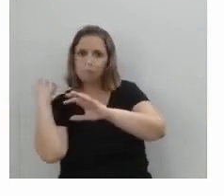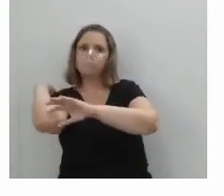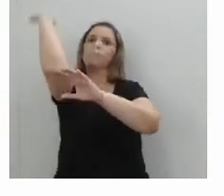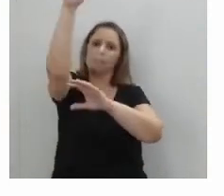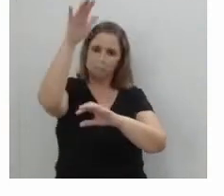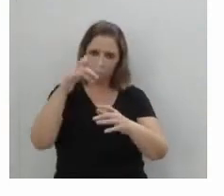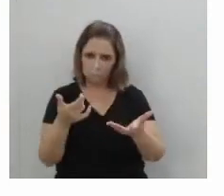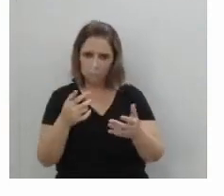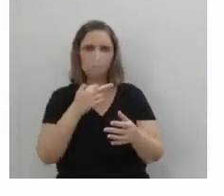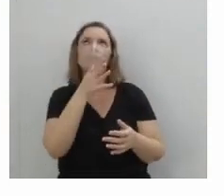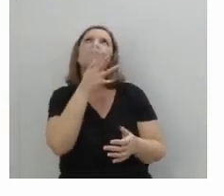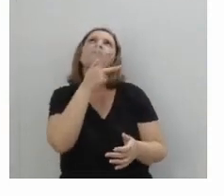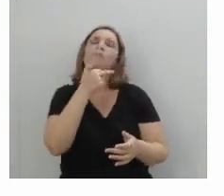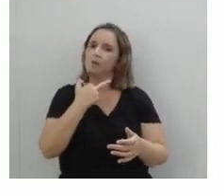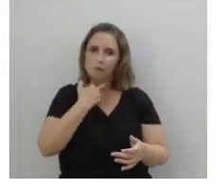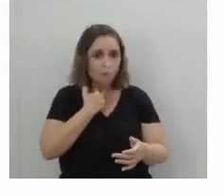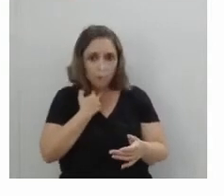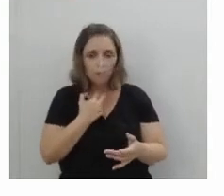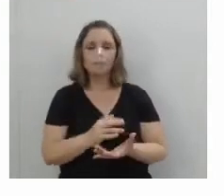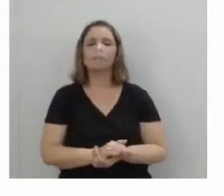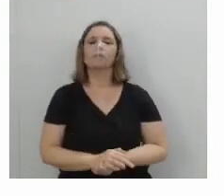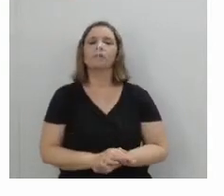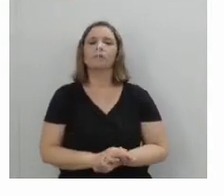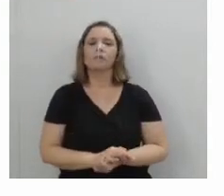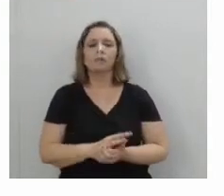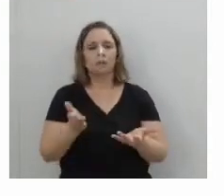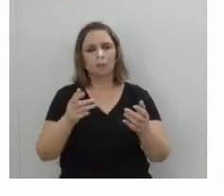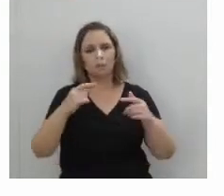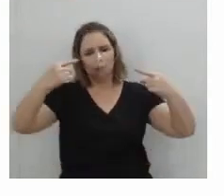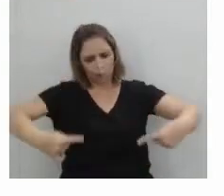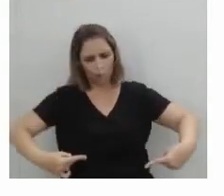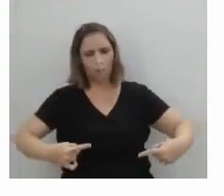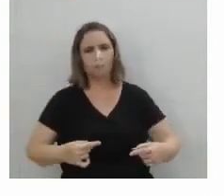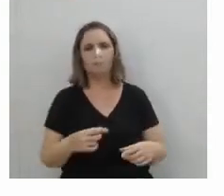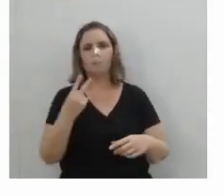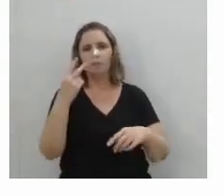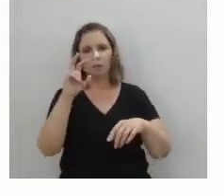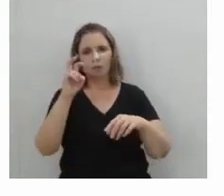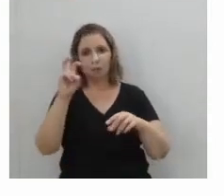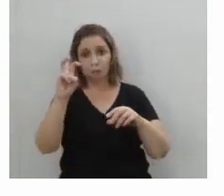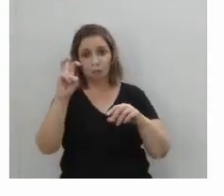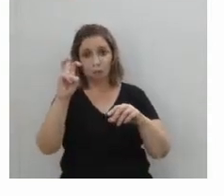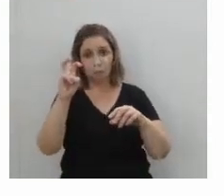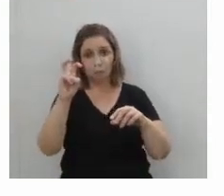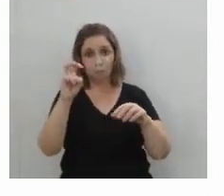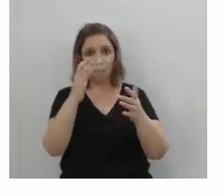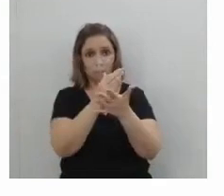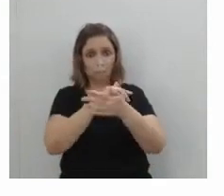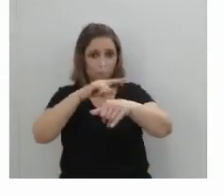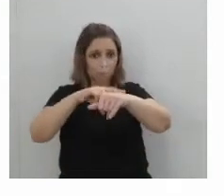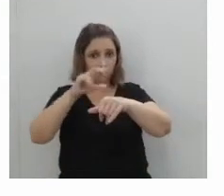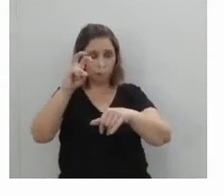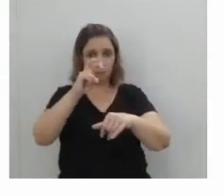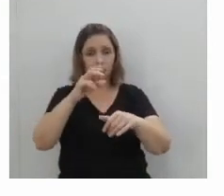apita, só mais 8 minutos para poder sacar a bola. E a partida de voleibol é dividida em 5 sets e ganha a